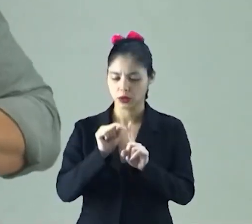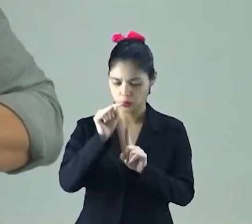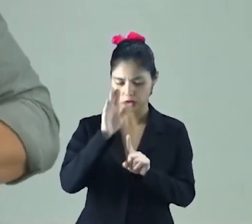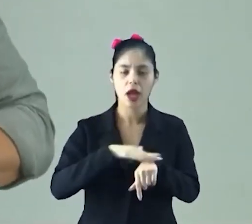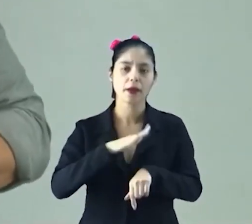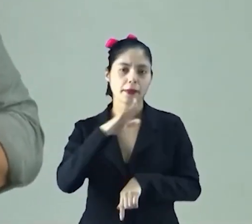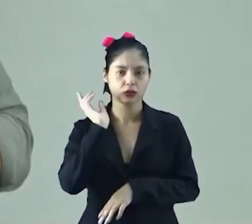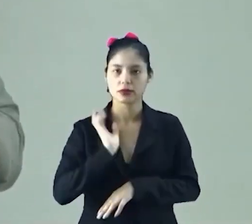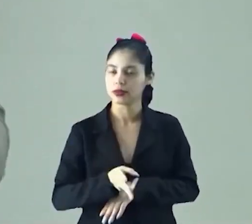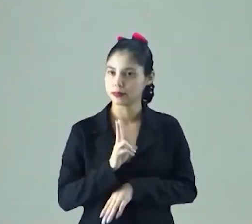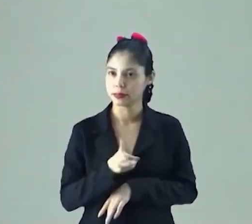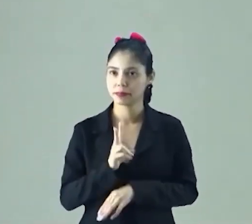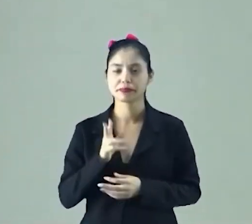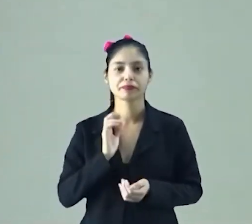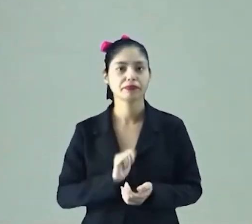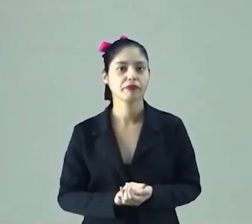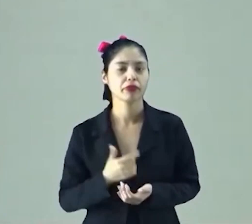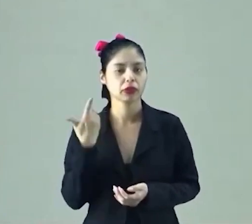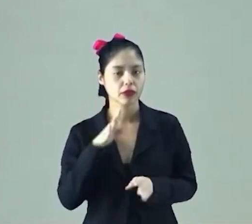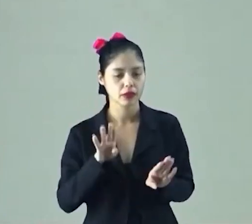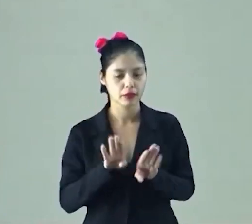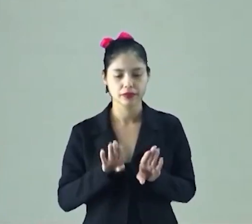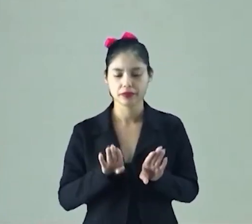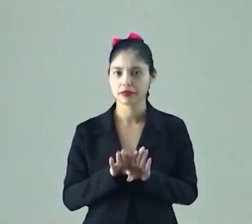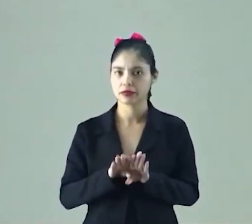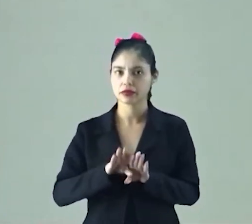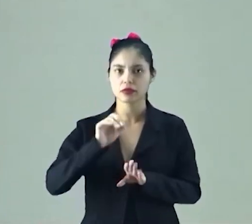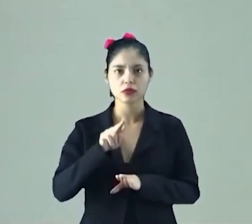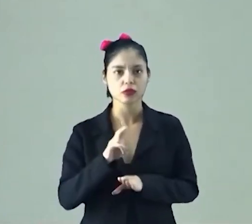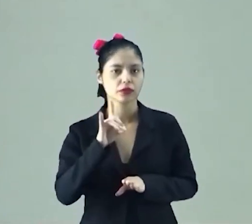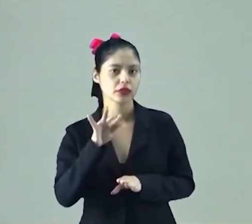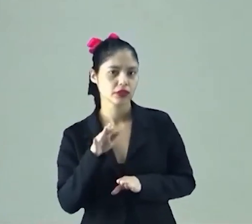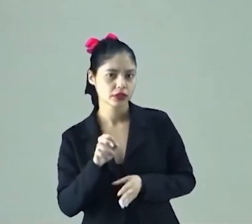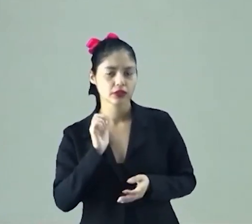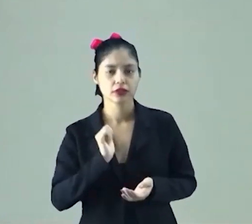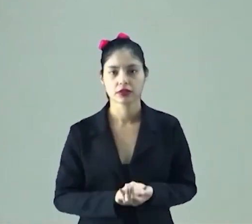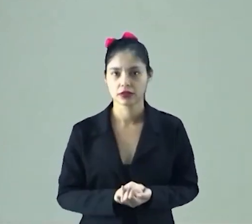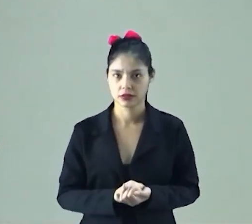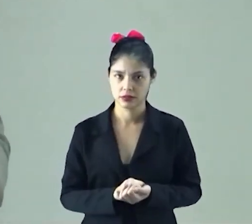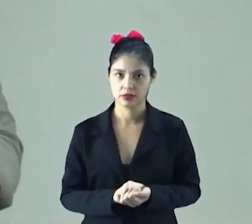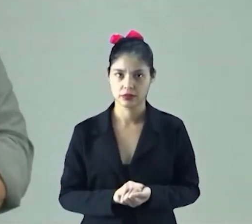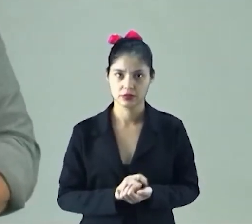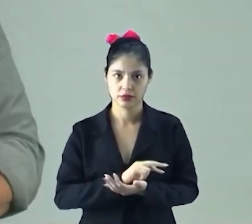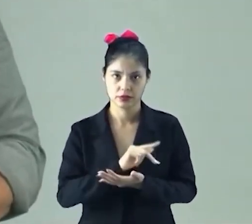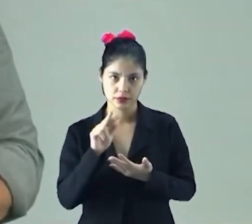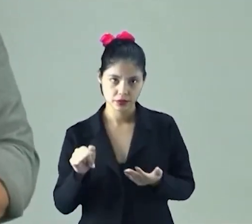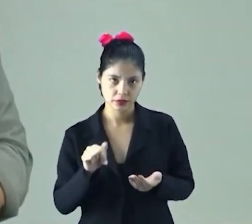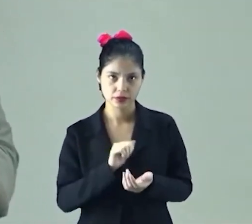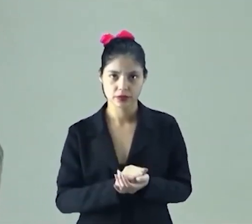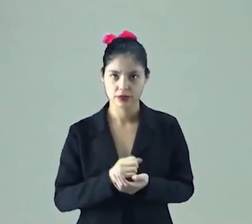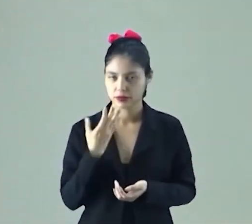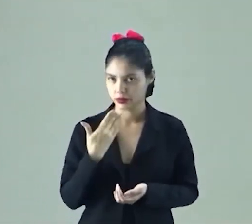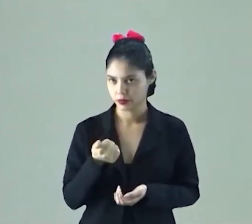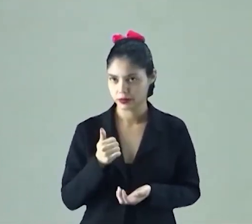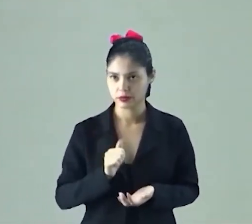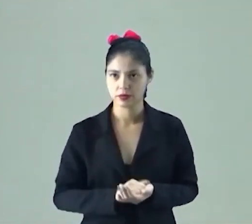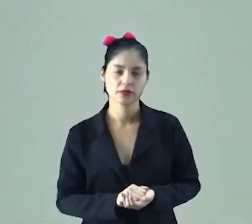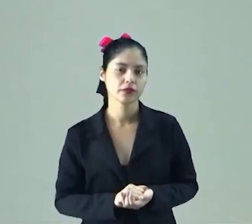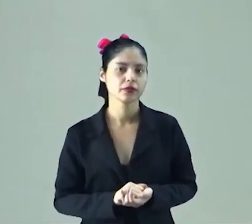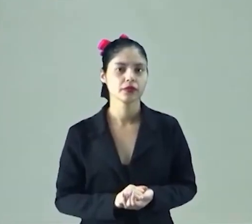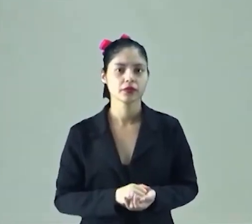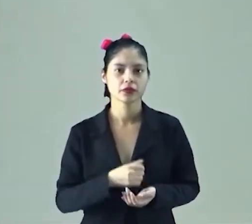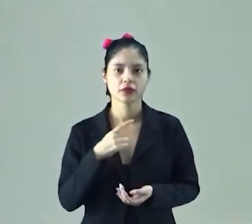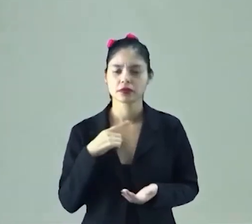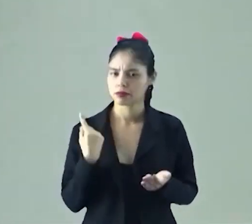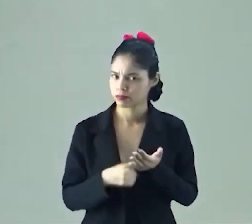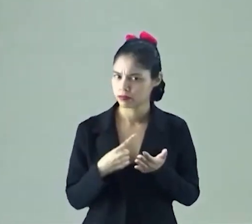temperaturas são mais constantes, onde a gente também tem mais umidade. Então, isso influencia também na diversidade das espécies. Tudo bem? Então, você